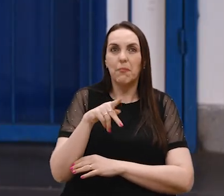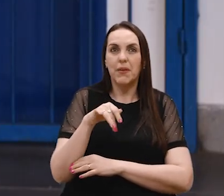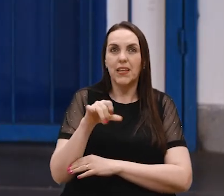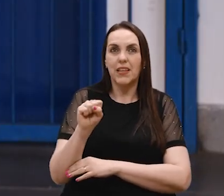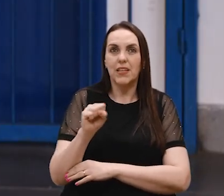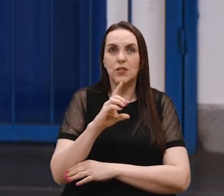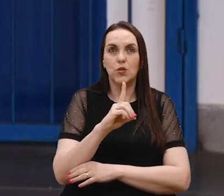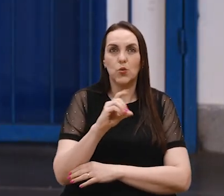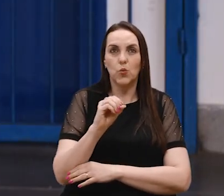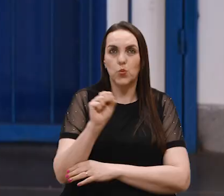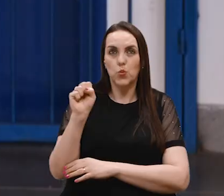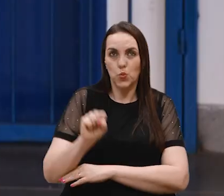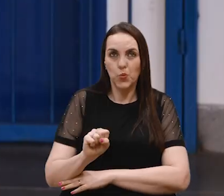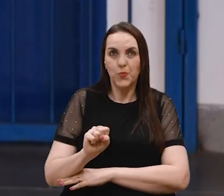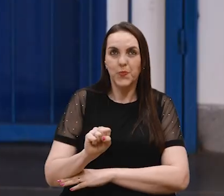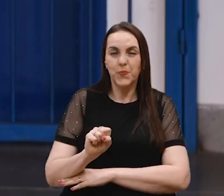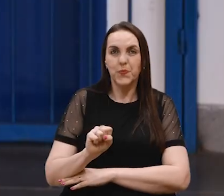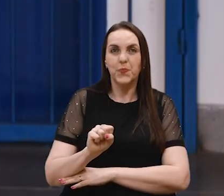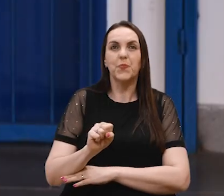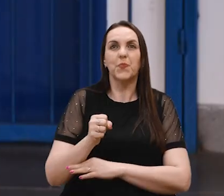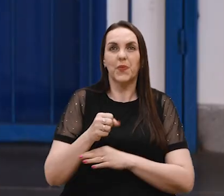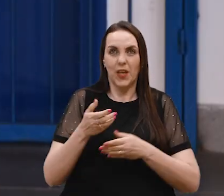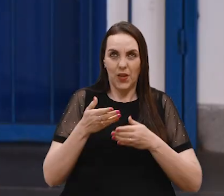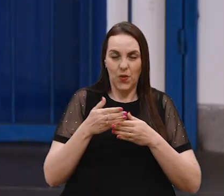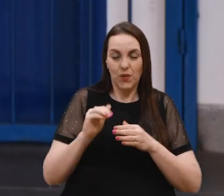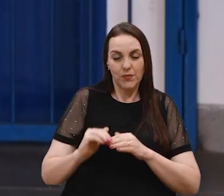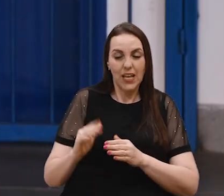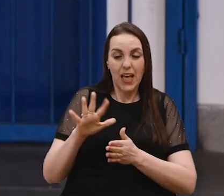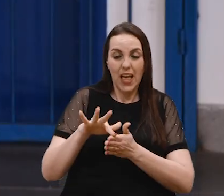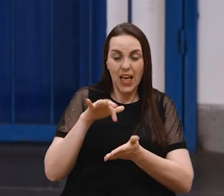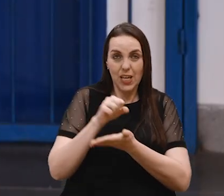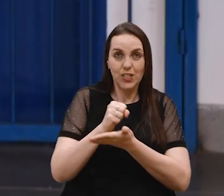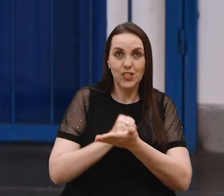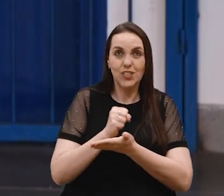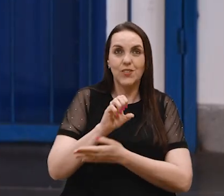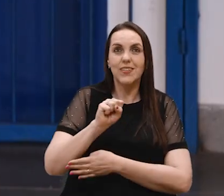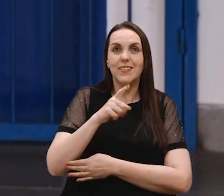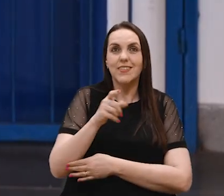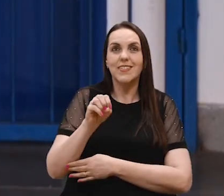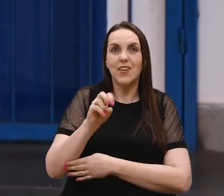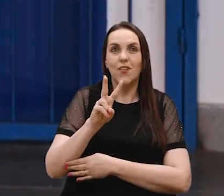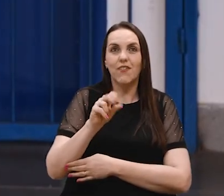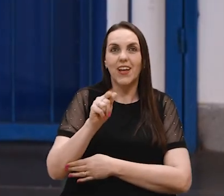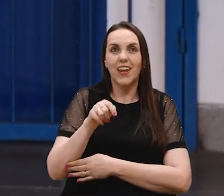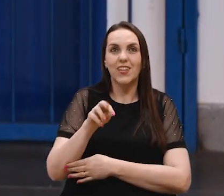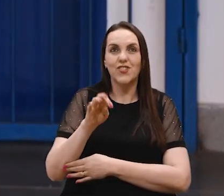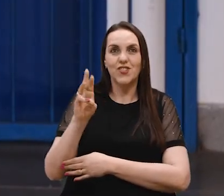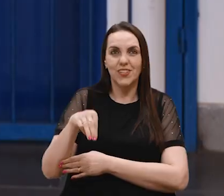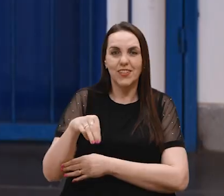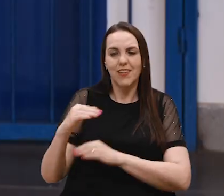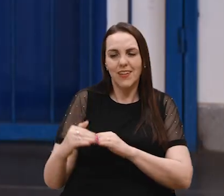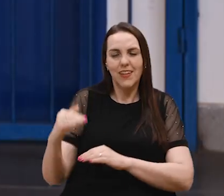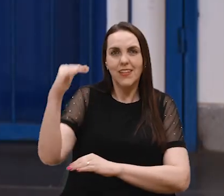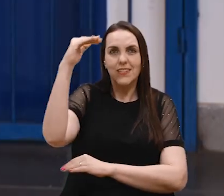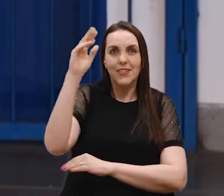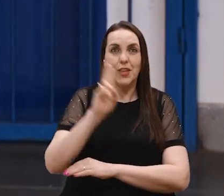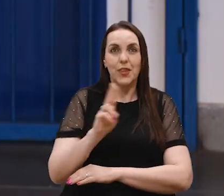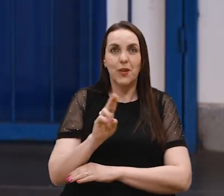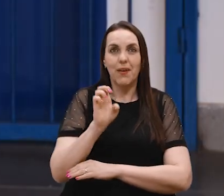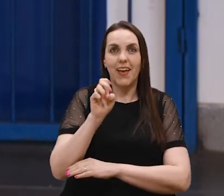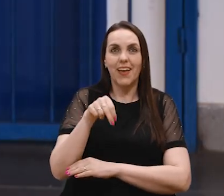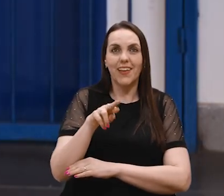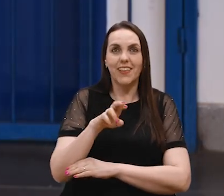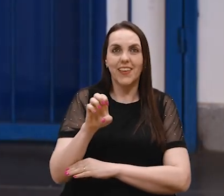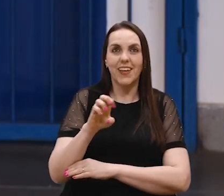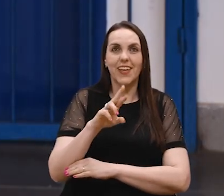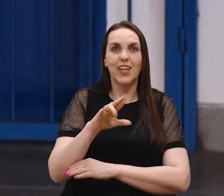Sul, cresci, fui registrada em São Valentim e cresci numa outra chamada Entre Rios do Sul. Também